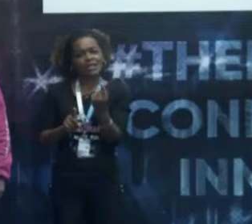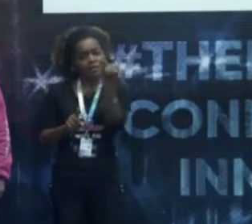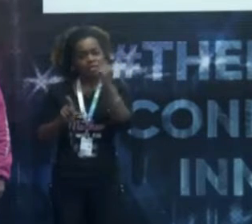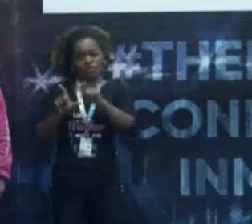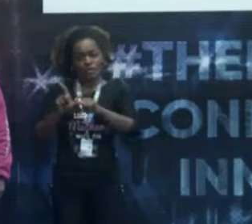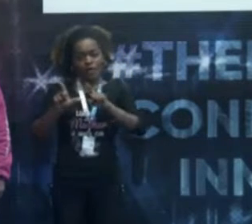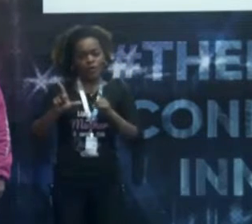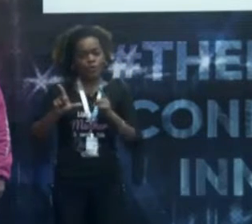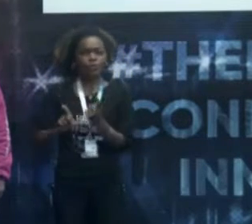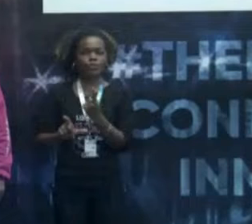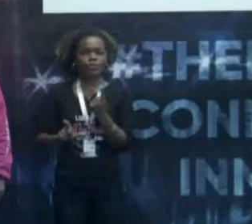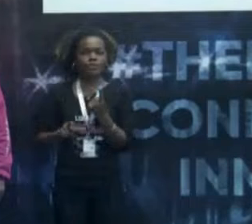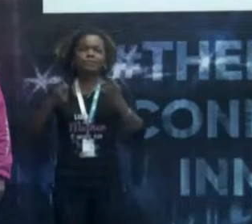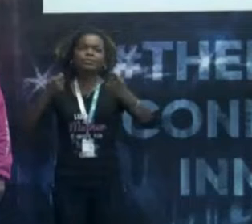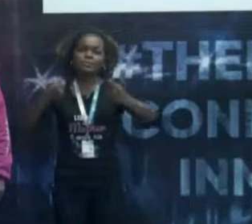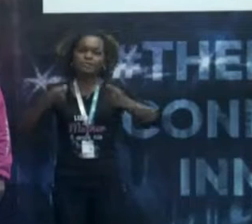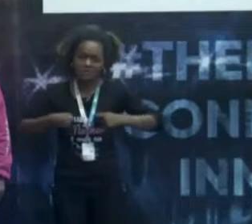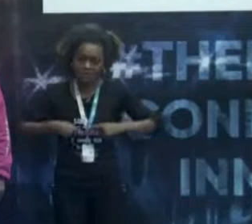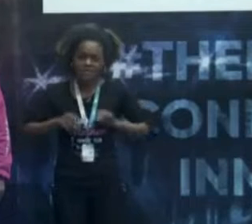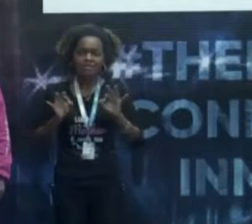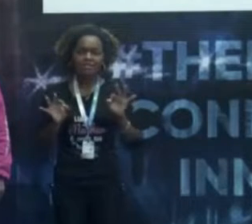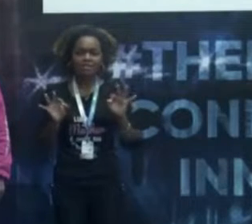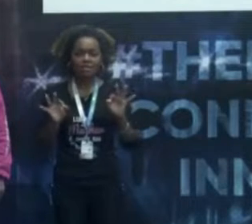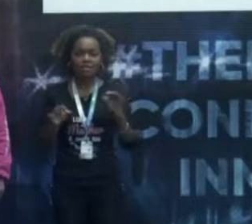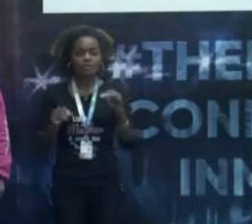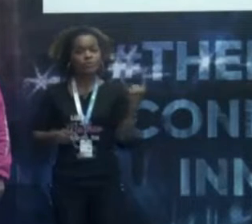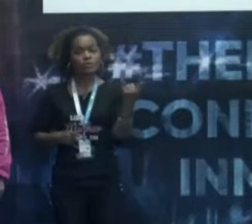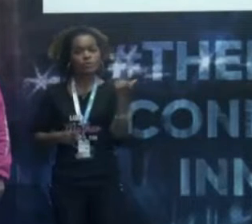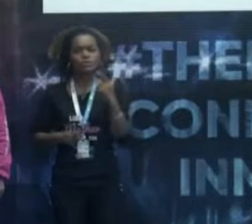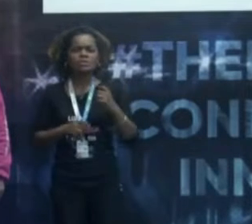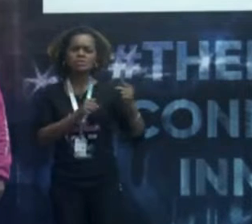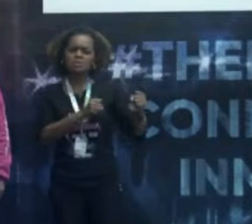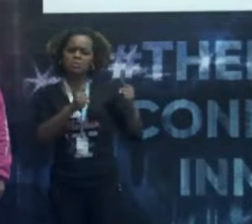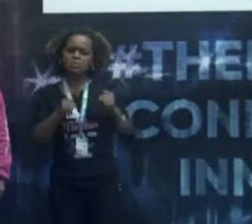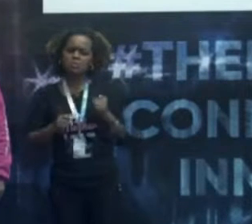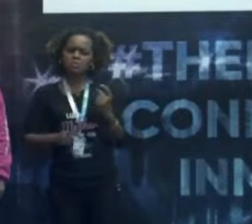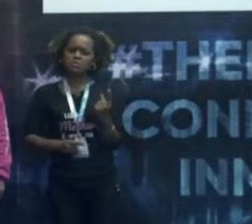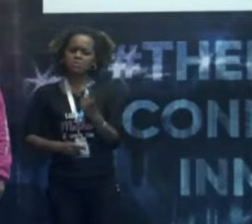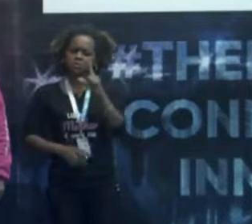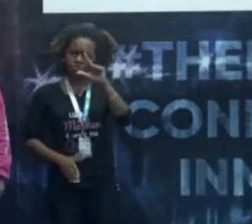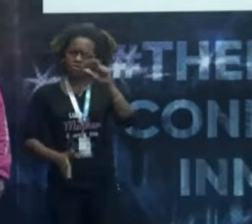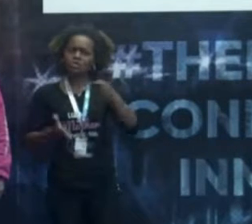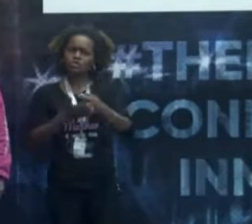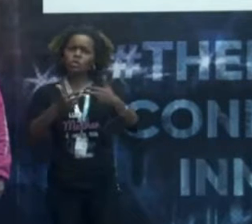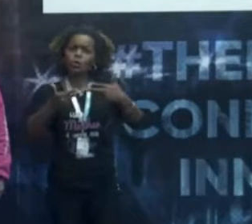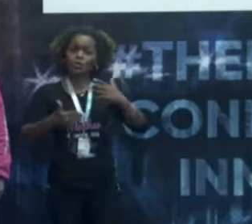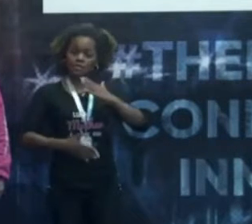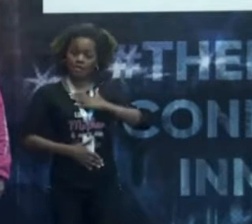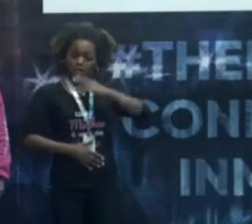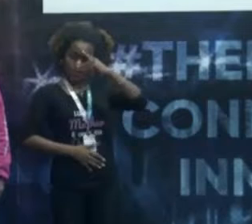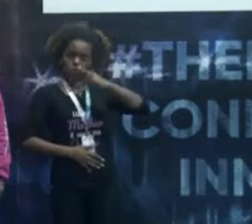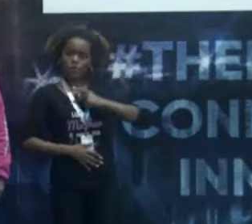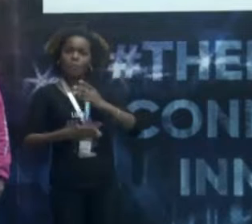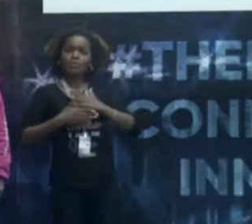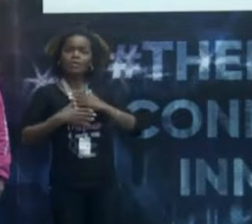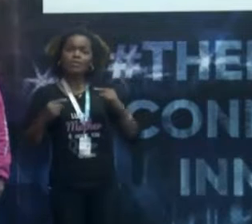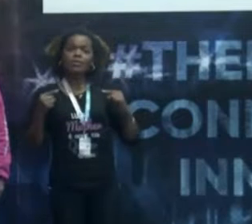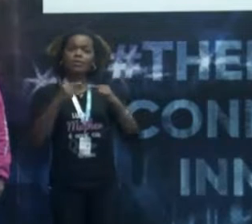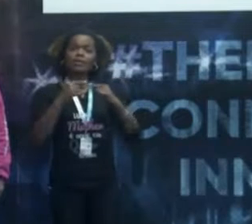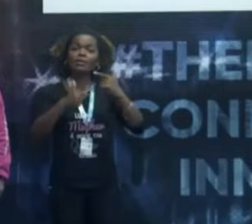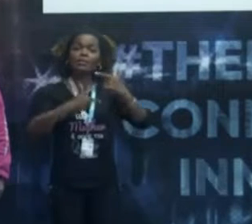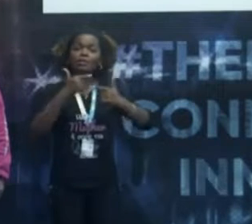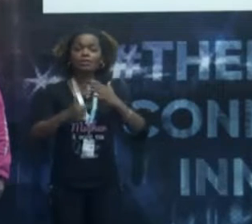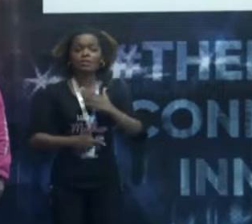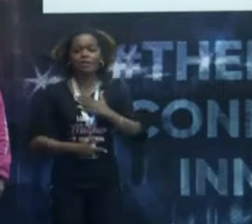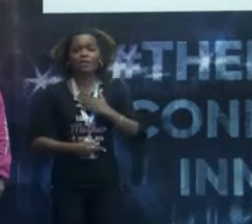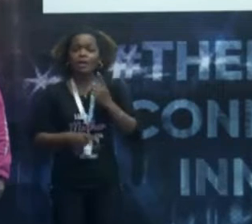gente precisa garantir que a gente tenha poder para tomar decisão daquilo que nos pertence, daquilo que faz parte do nosso trabalho, justamente porque é o nosso